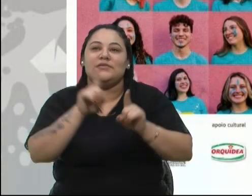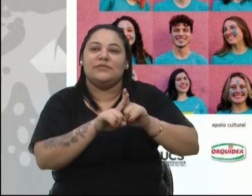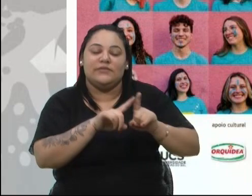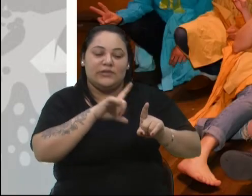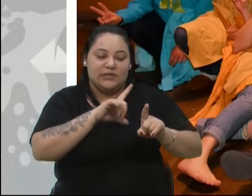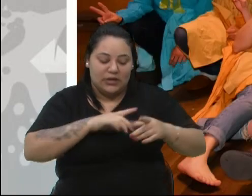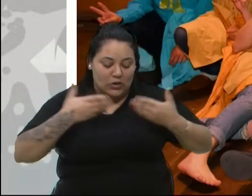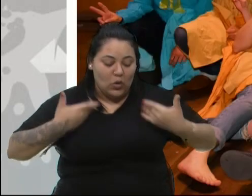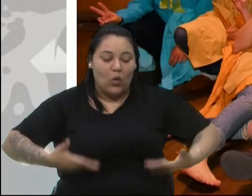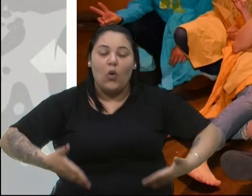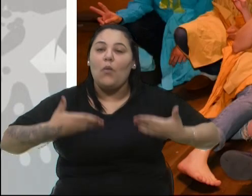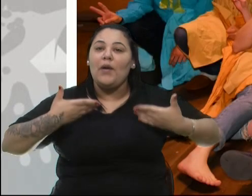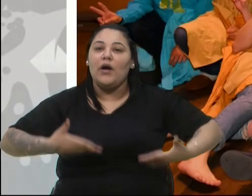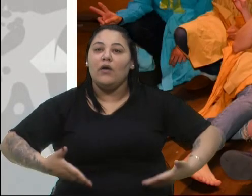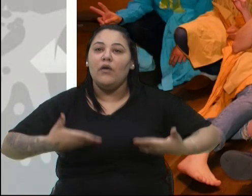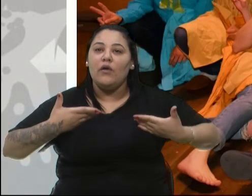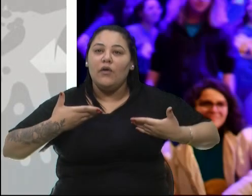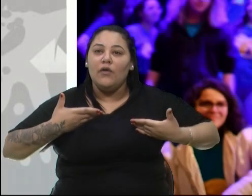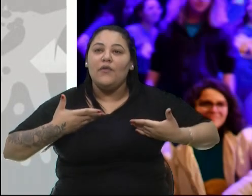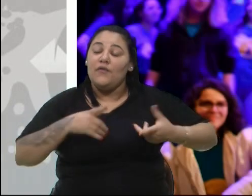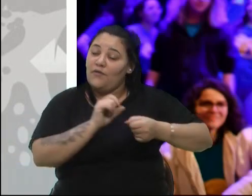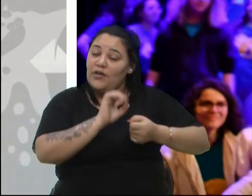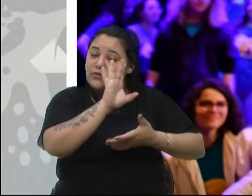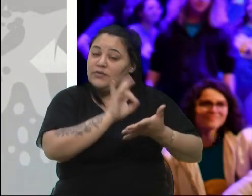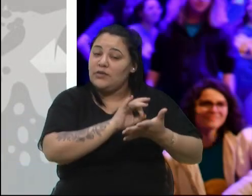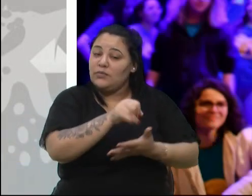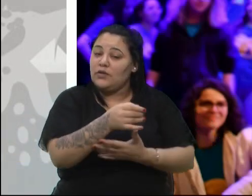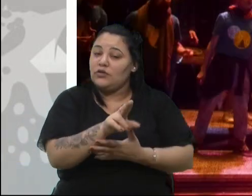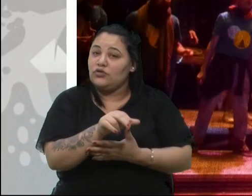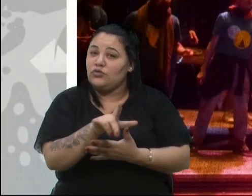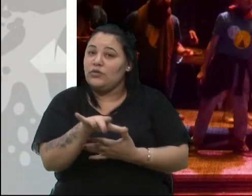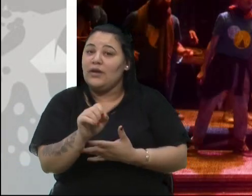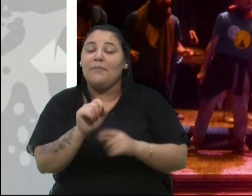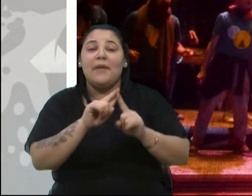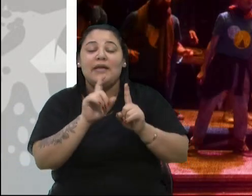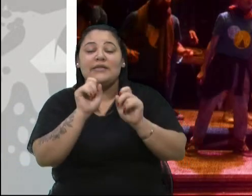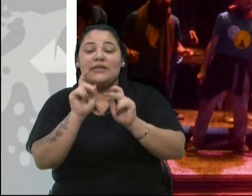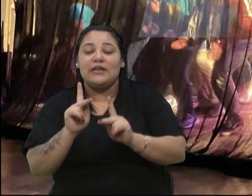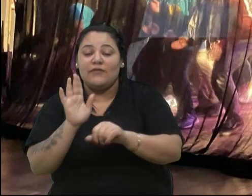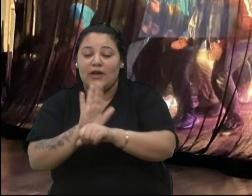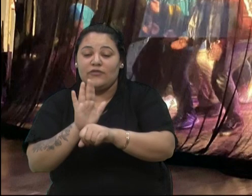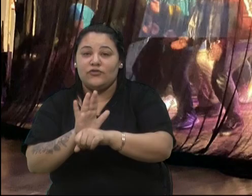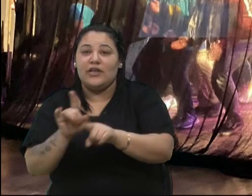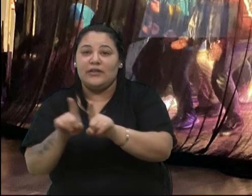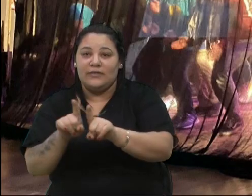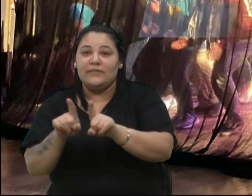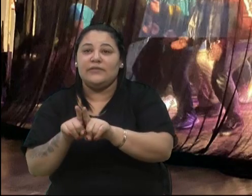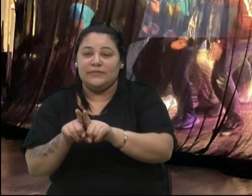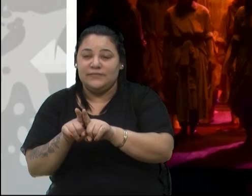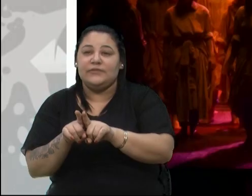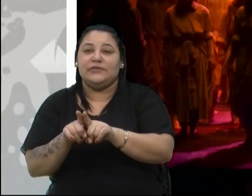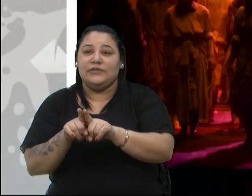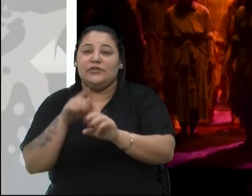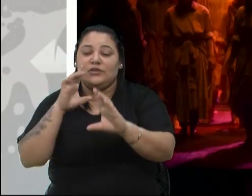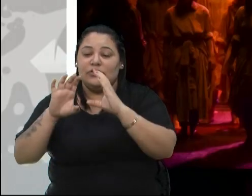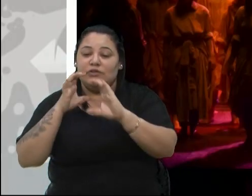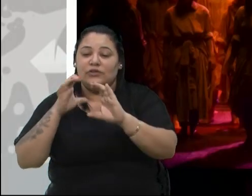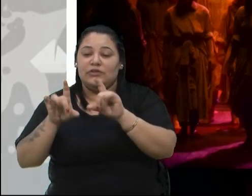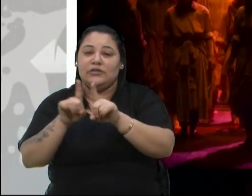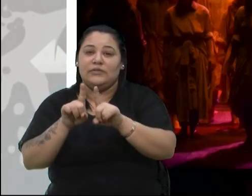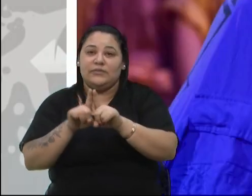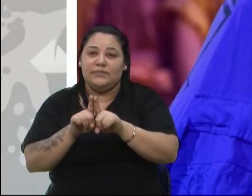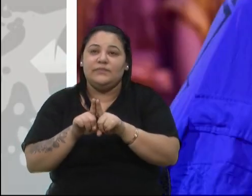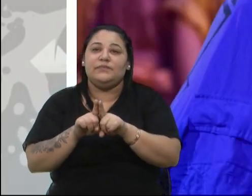figurinos concebidos pela Júlia, mas customizados pelos cantores, lá no ateliê de moda do Campus 8. Então,